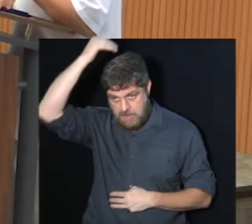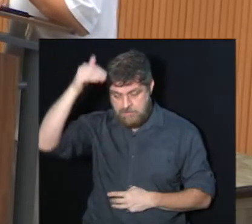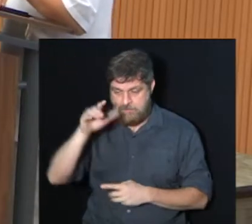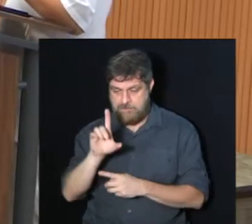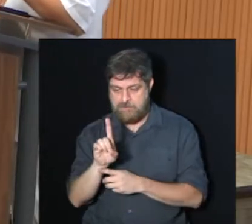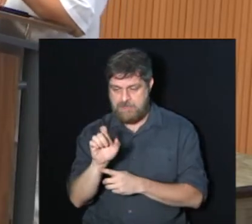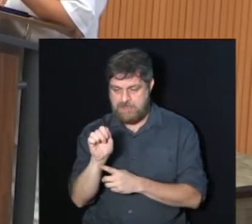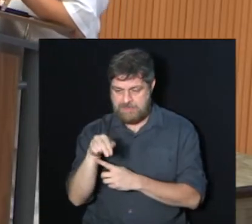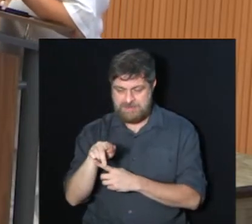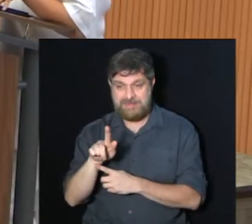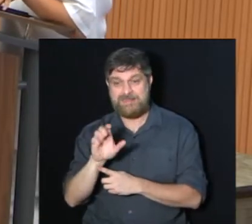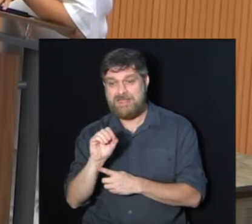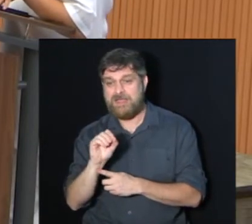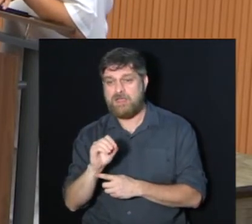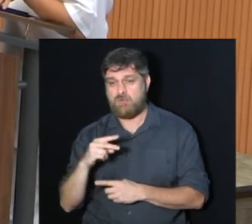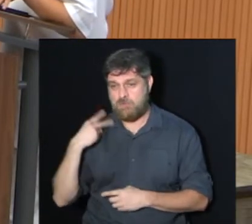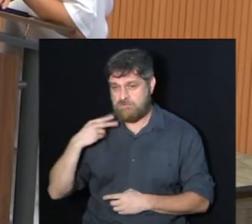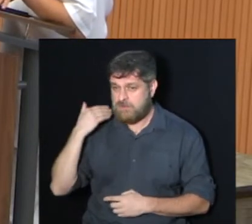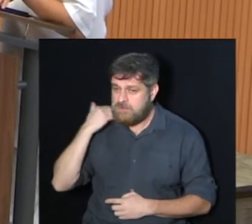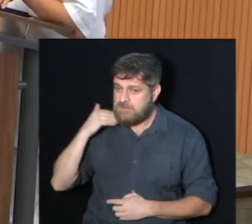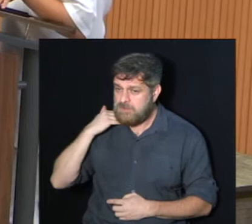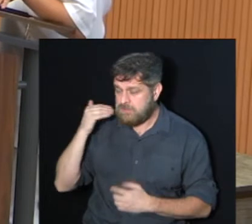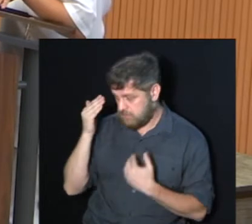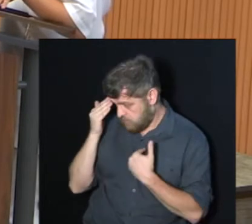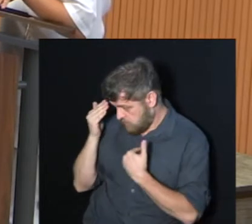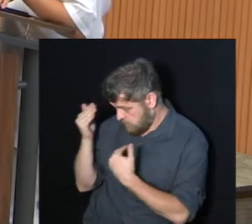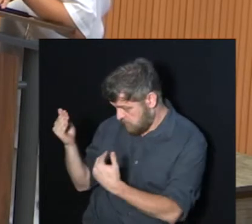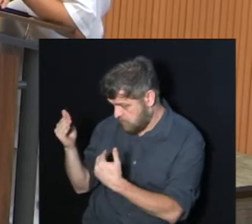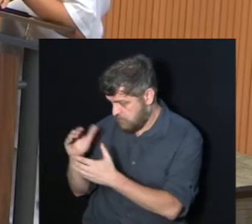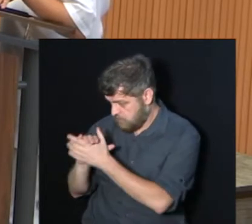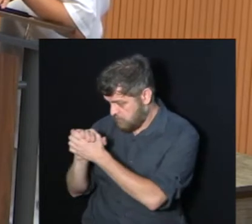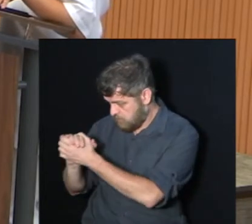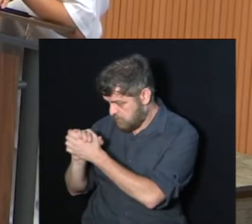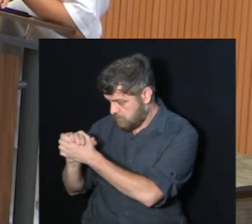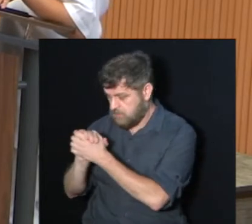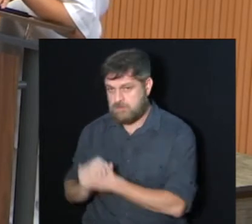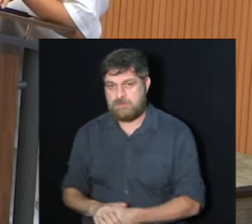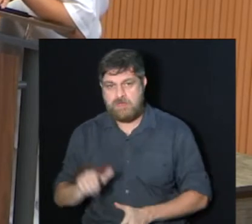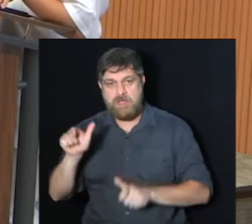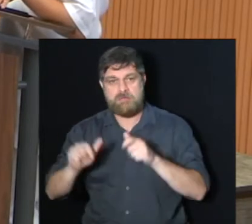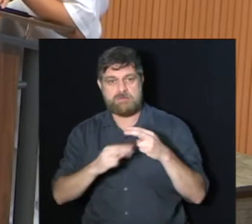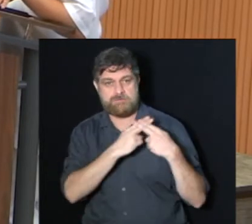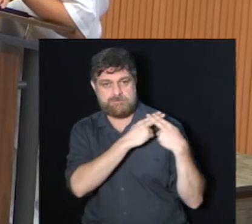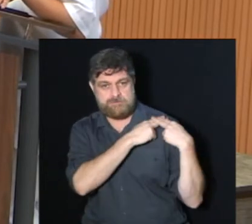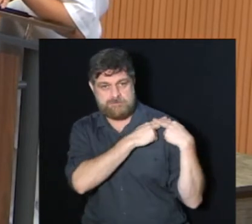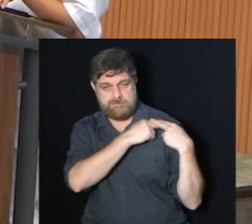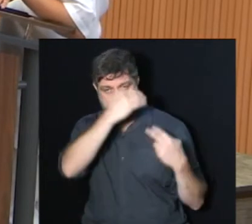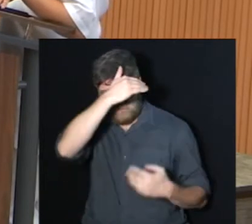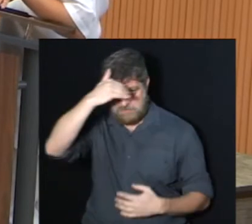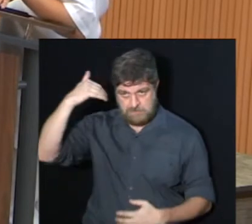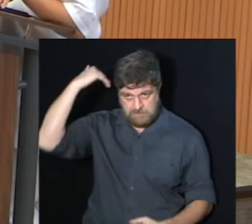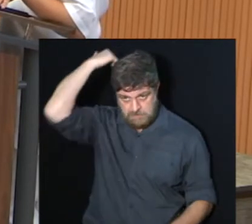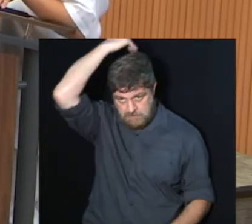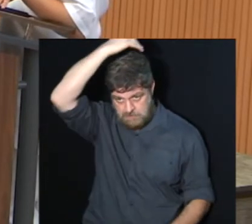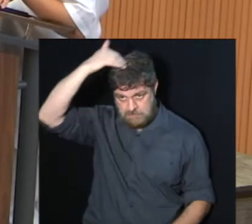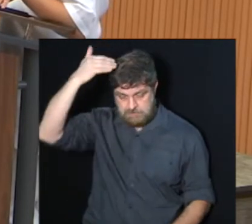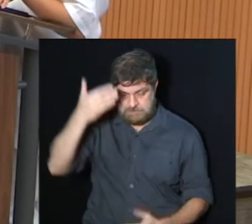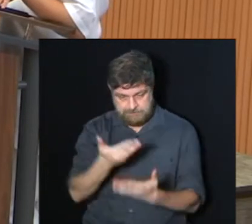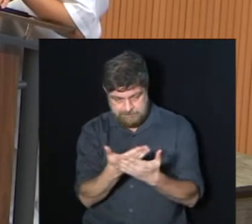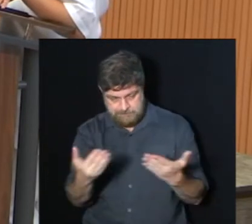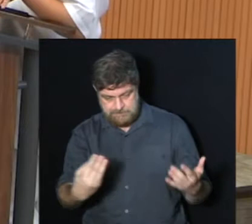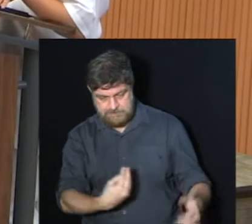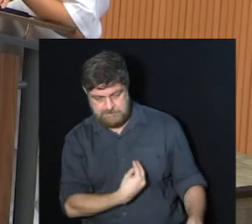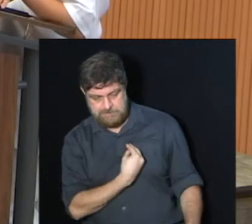vereadora. Muito obrigada, Mariana. Cumprimento também as autoridades, os sacerdotes e as sacerdotisas aqui